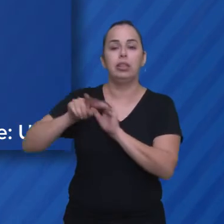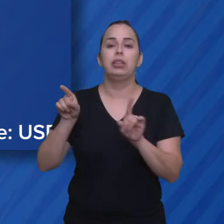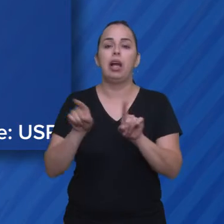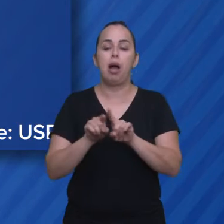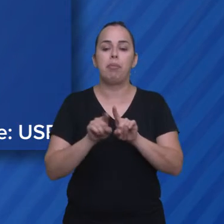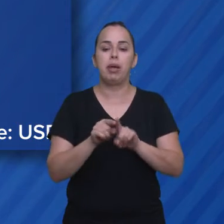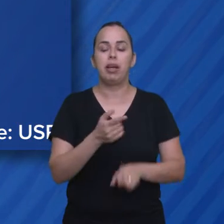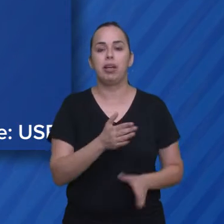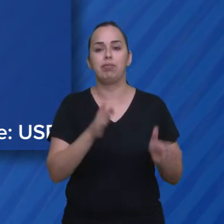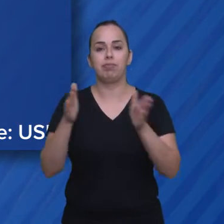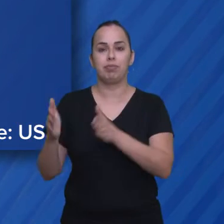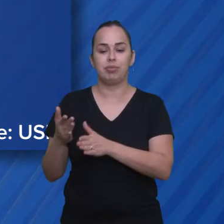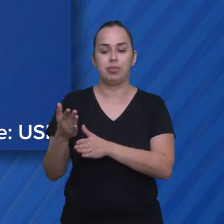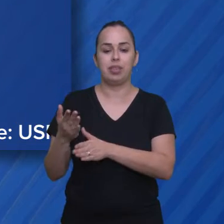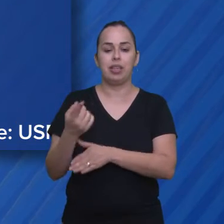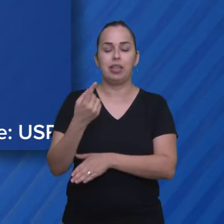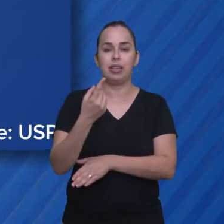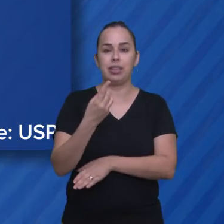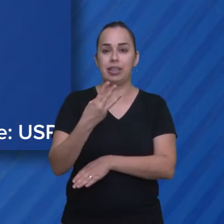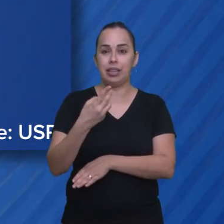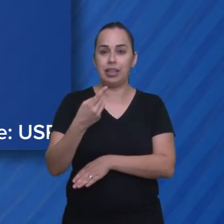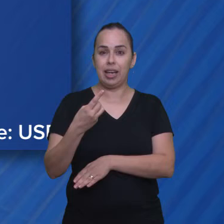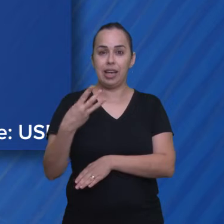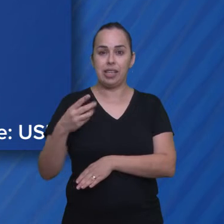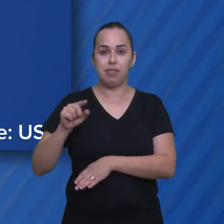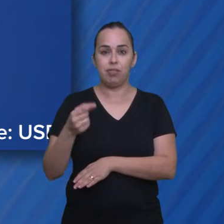13,6% desenvolveram estresse pós-traumático,